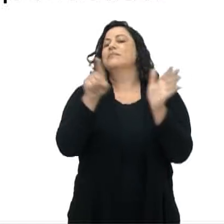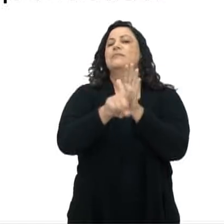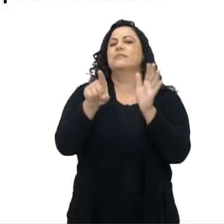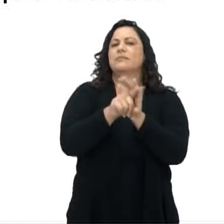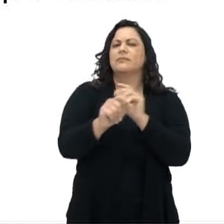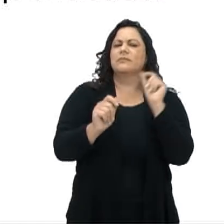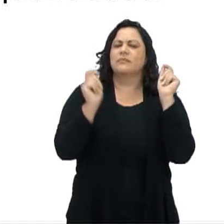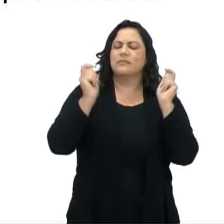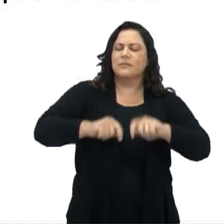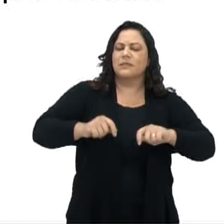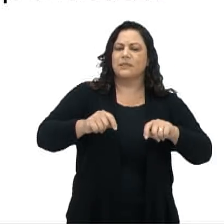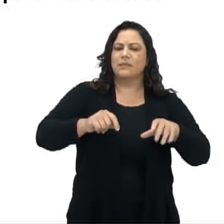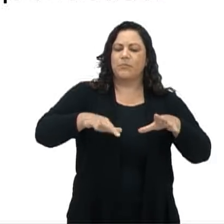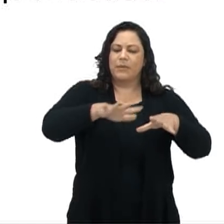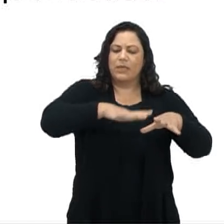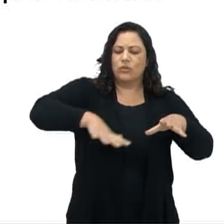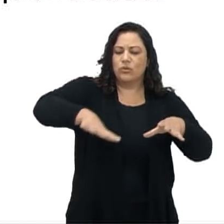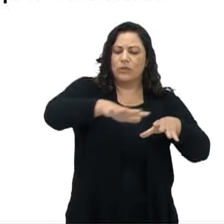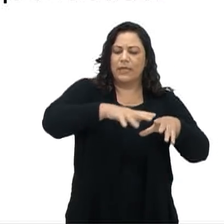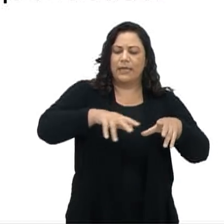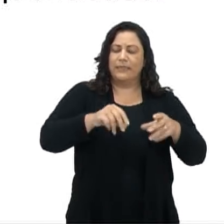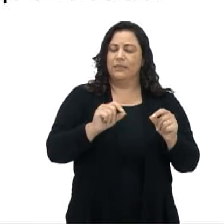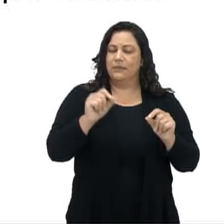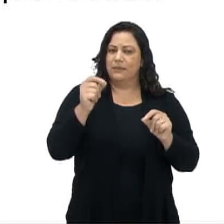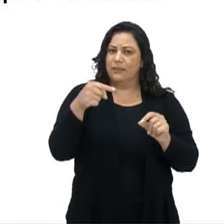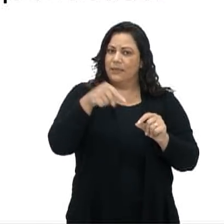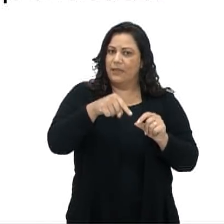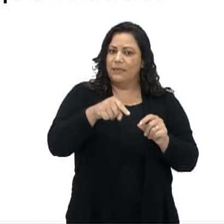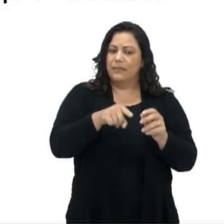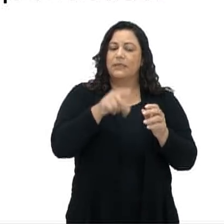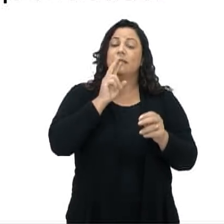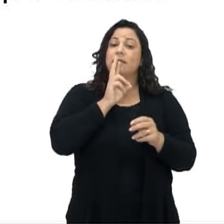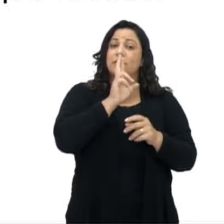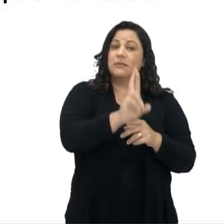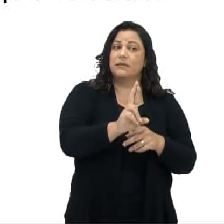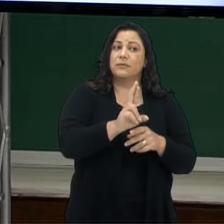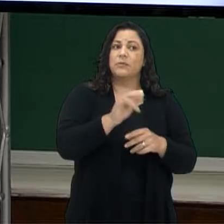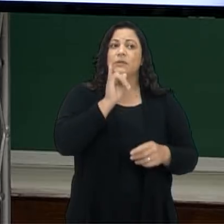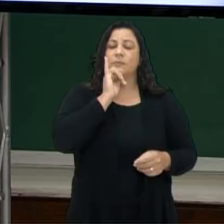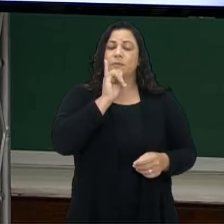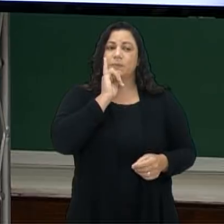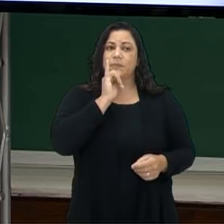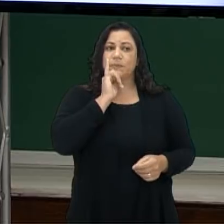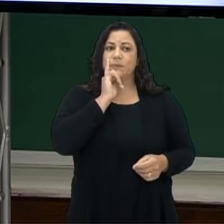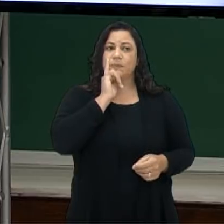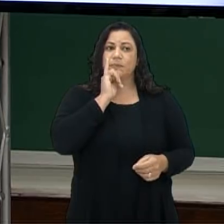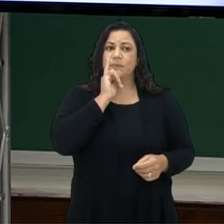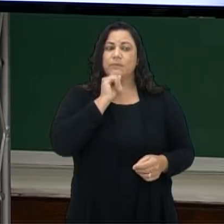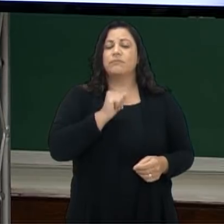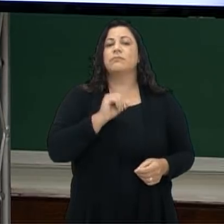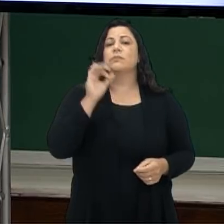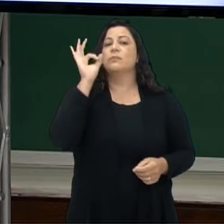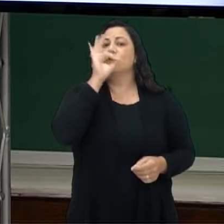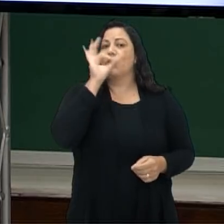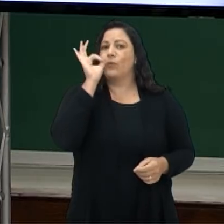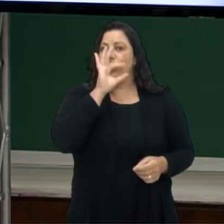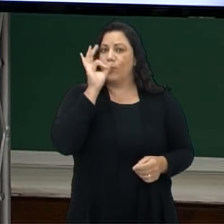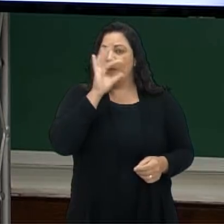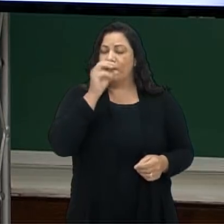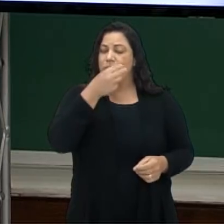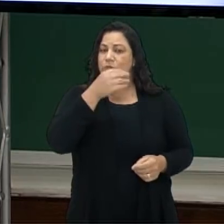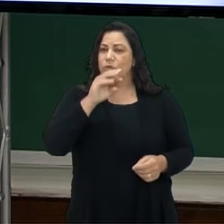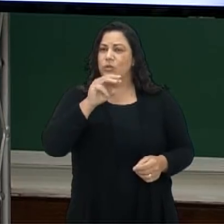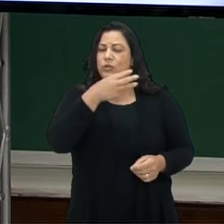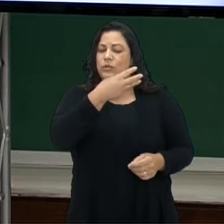setor aqui do círculo, de um setor circular. Então, por exemplo, esse pedaço aqui, que equivale a